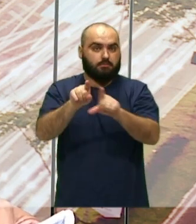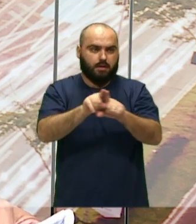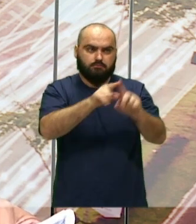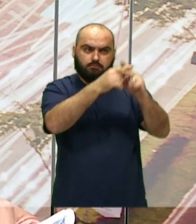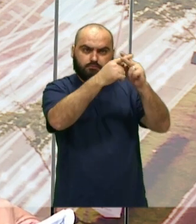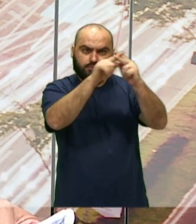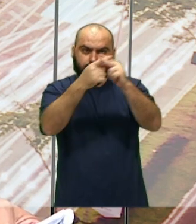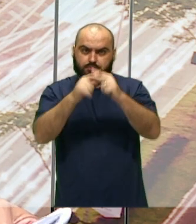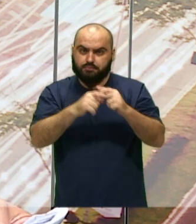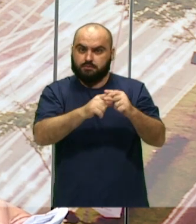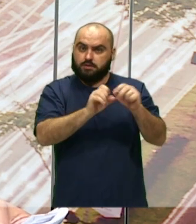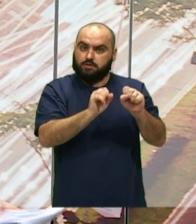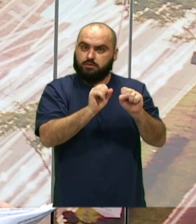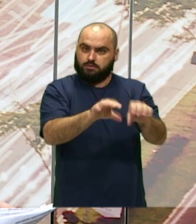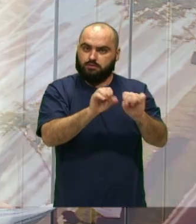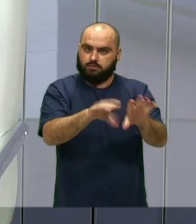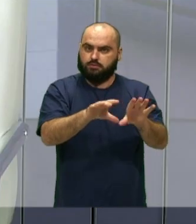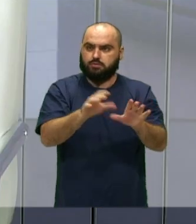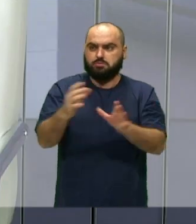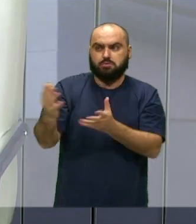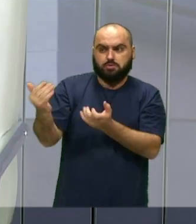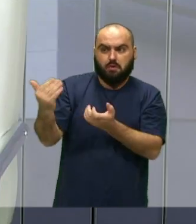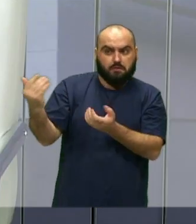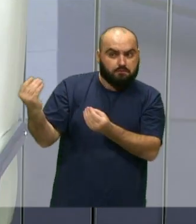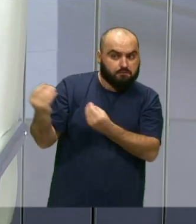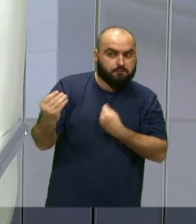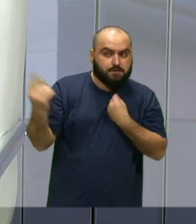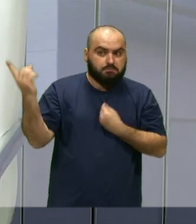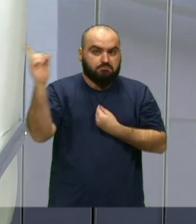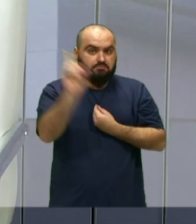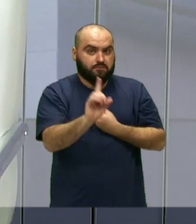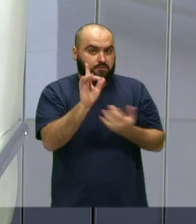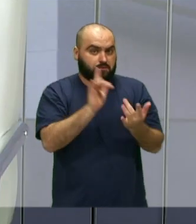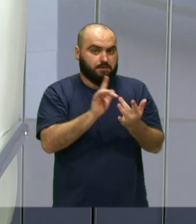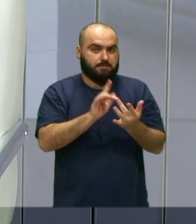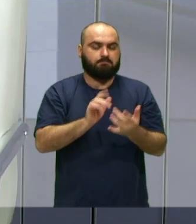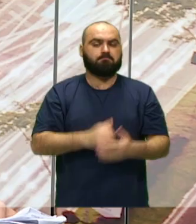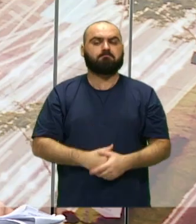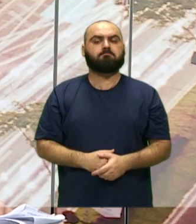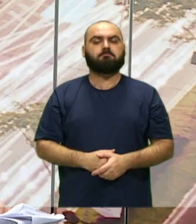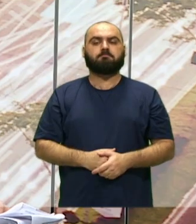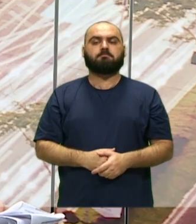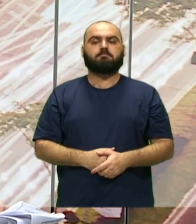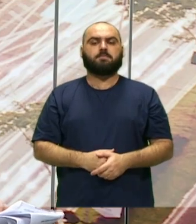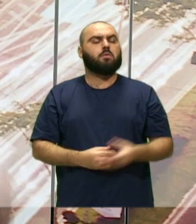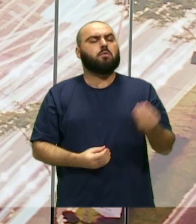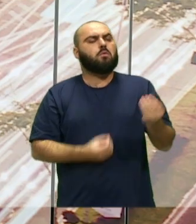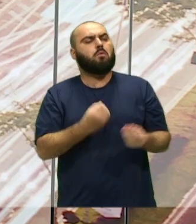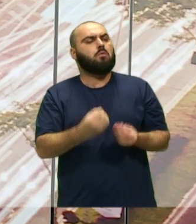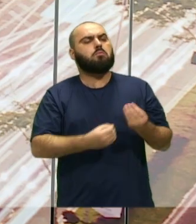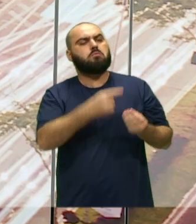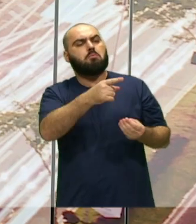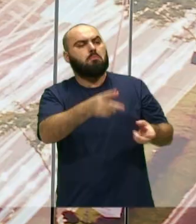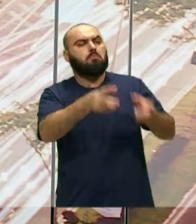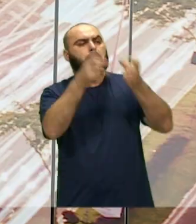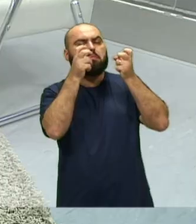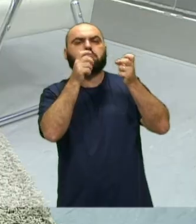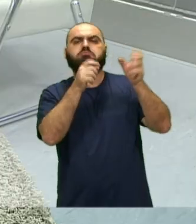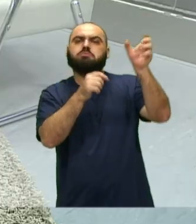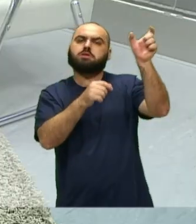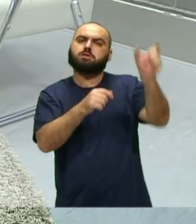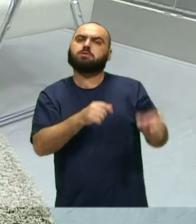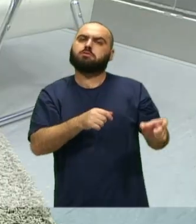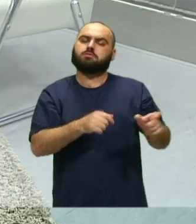a participação de jovens, né, estudantes que vão lá. A senhora como percebeu essas demandas e também como é que está a situação